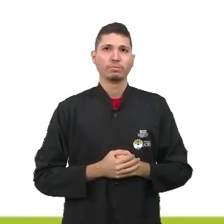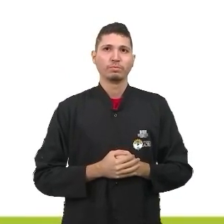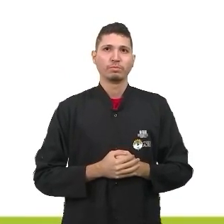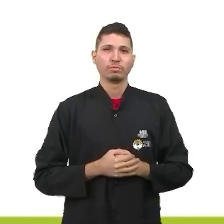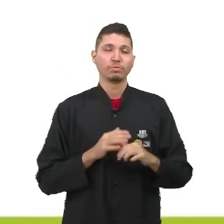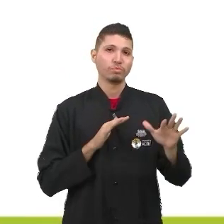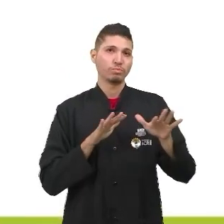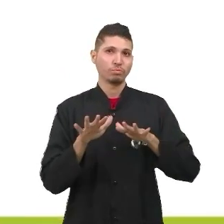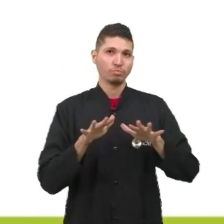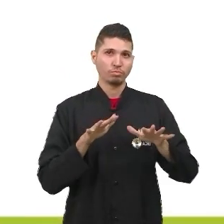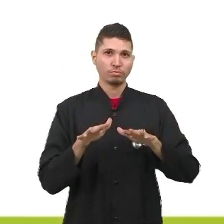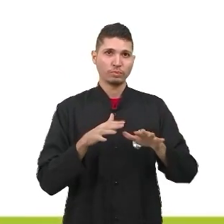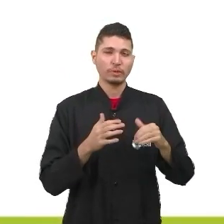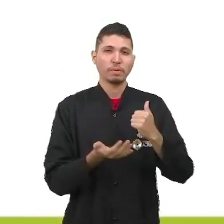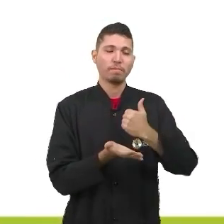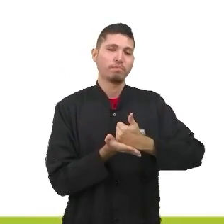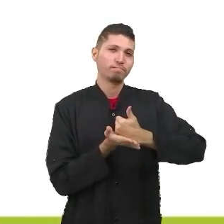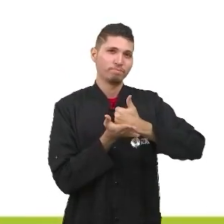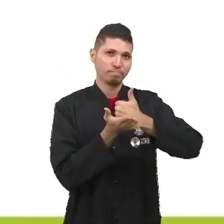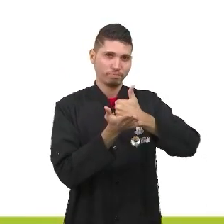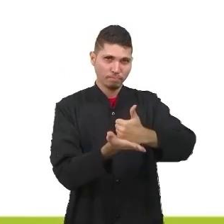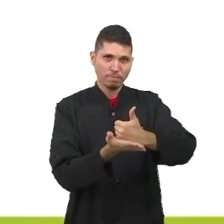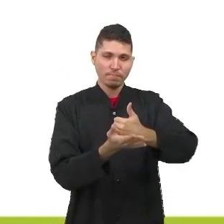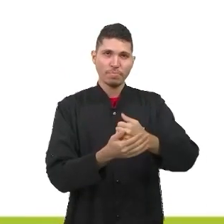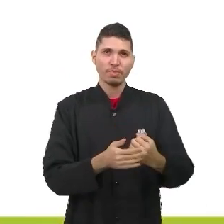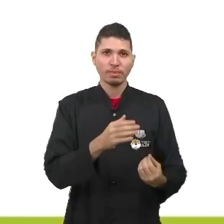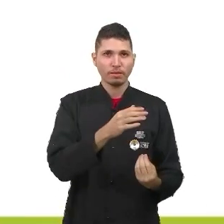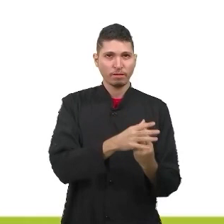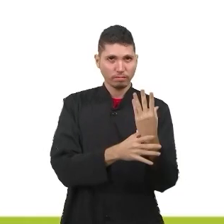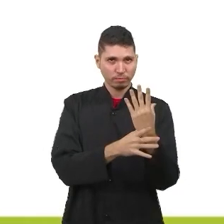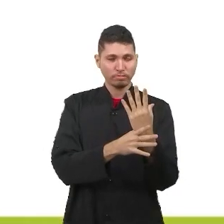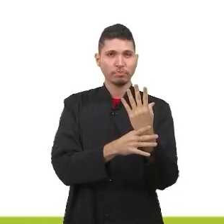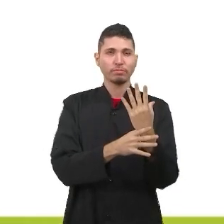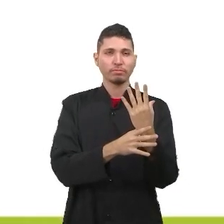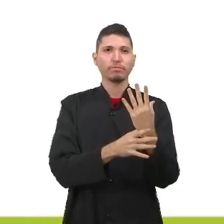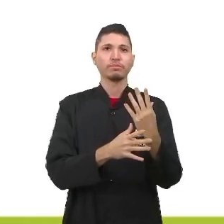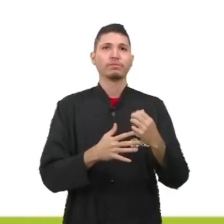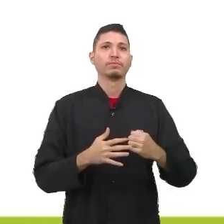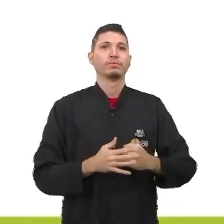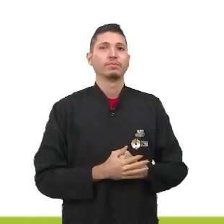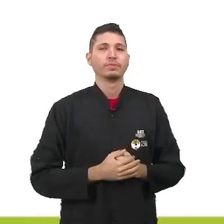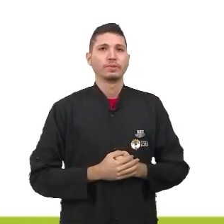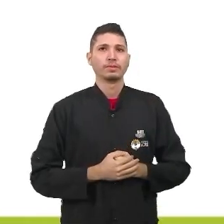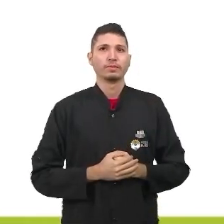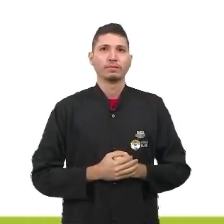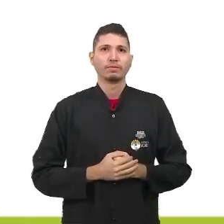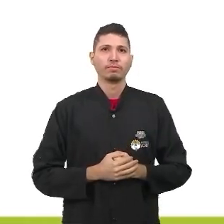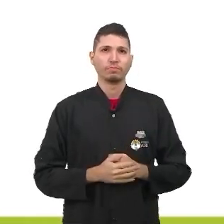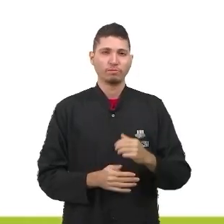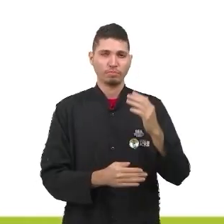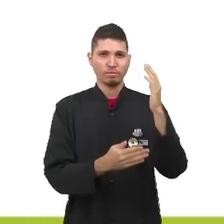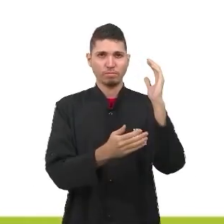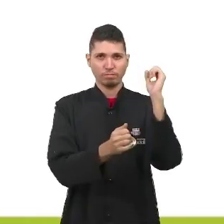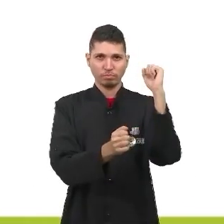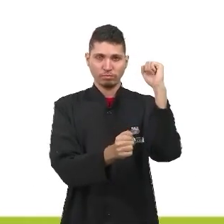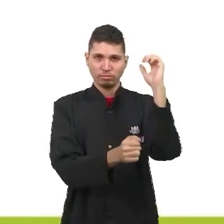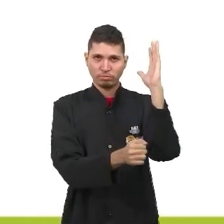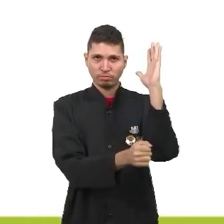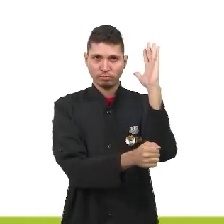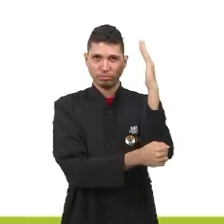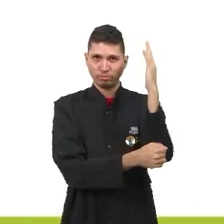que auxiliaram, né, que surgiu justamente nesse momento, que foi o Manifesto Pau-Brasil,